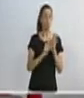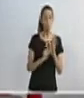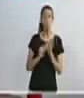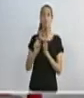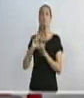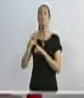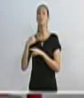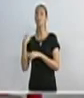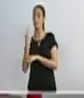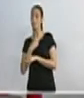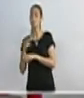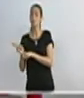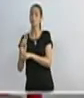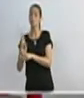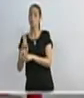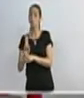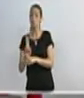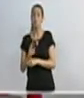posso